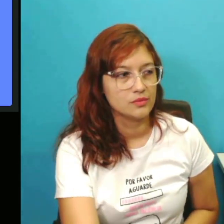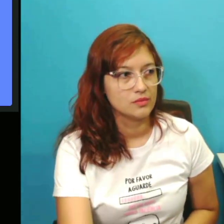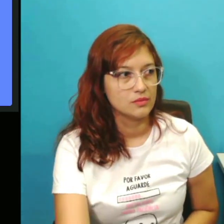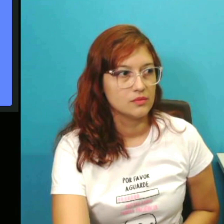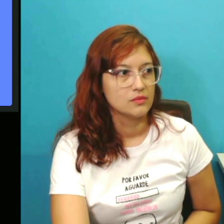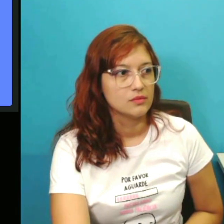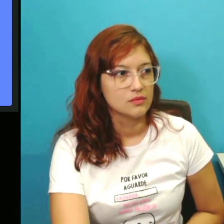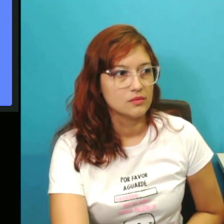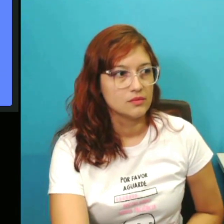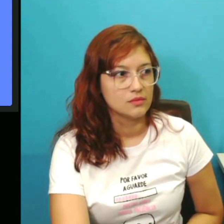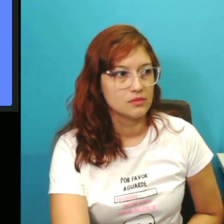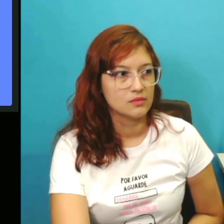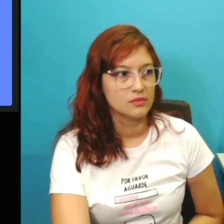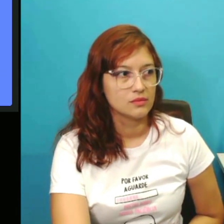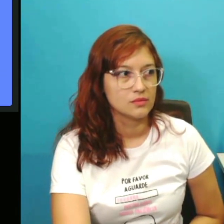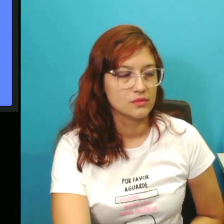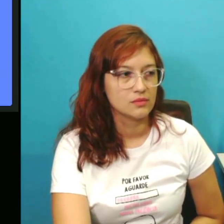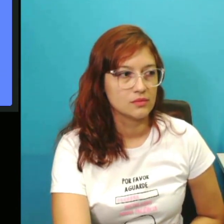potência.